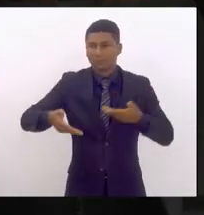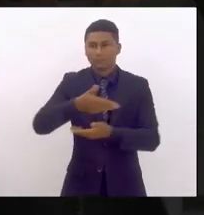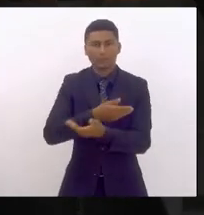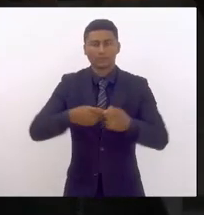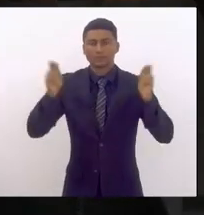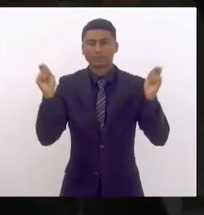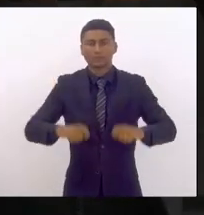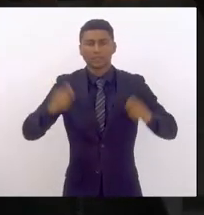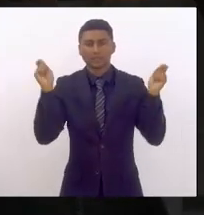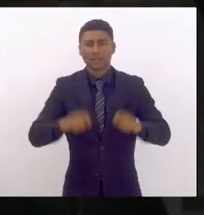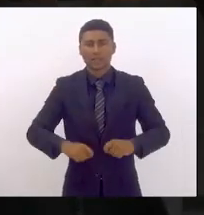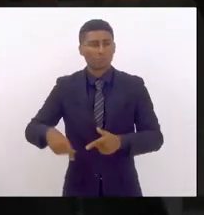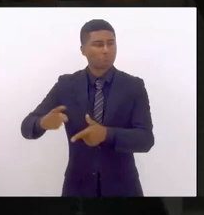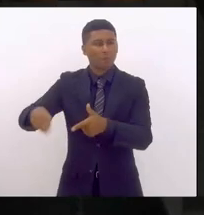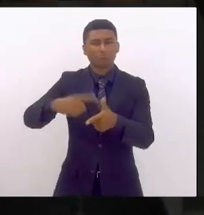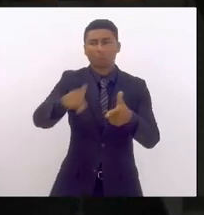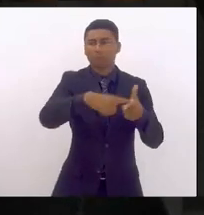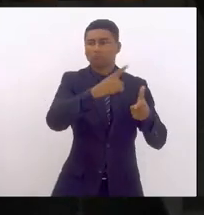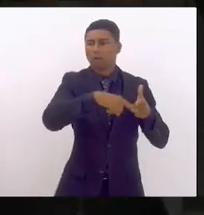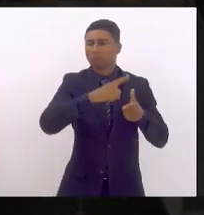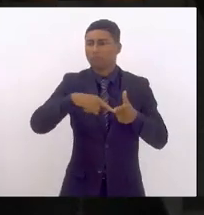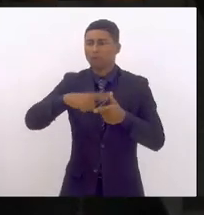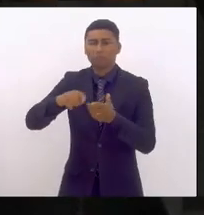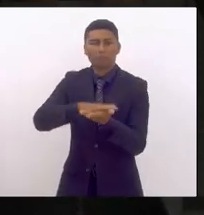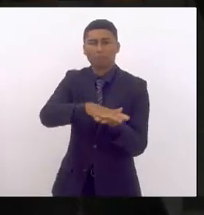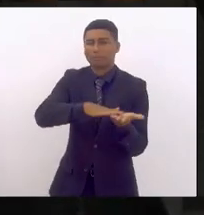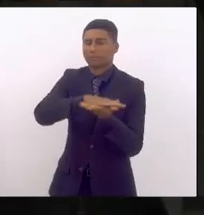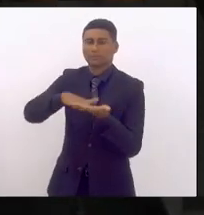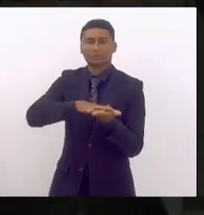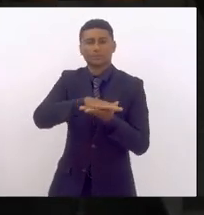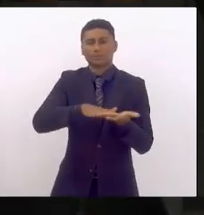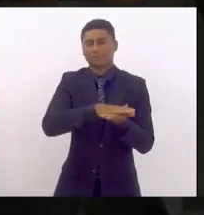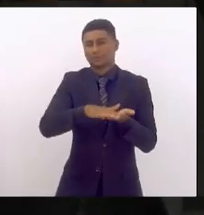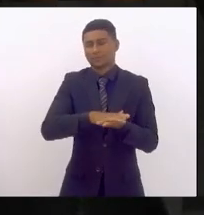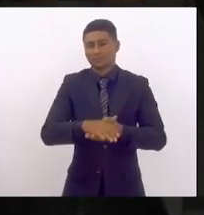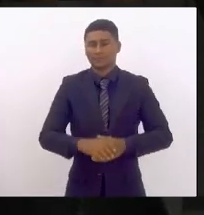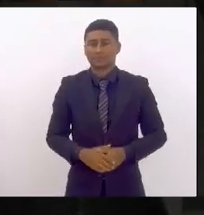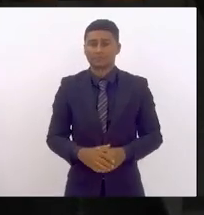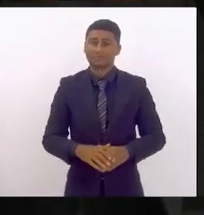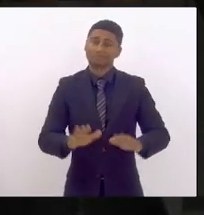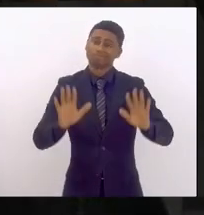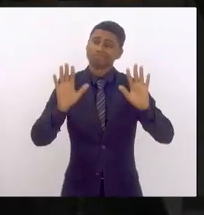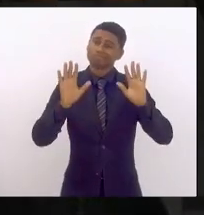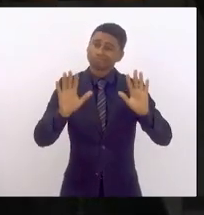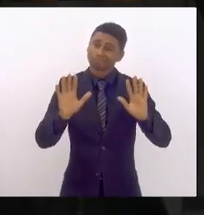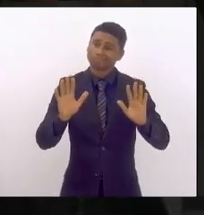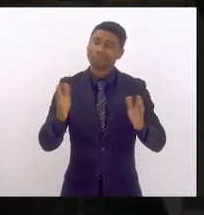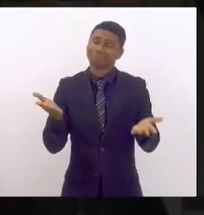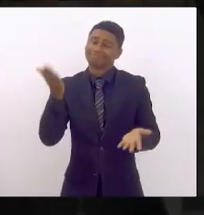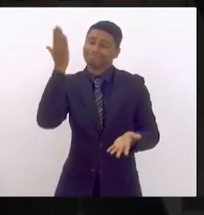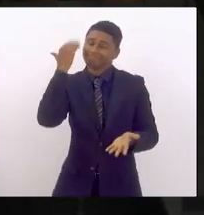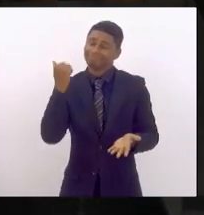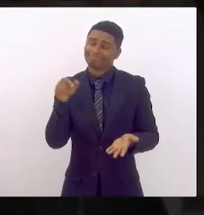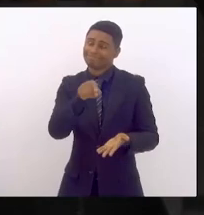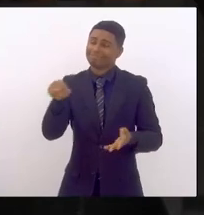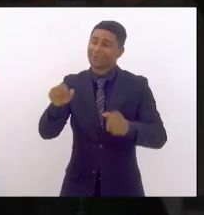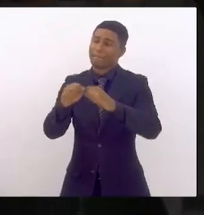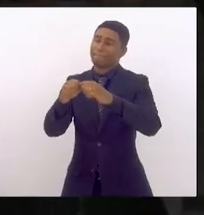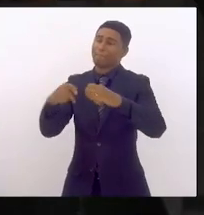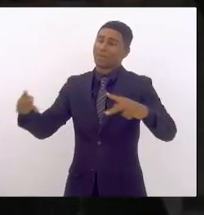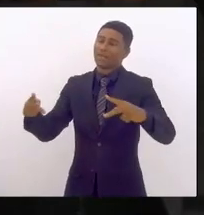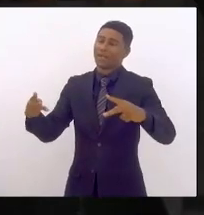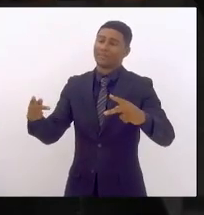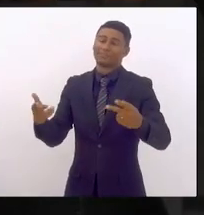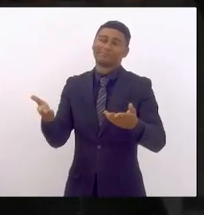problema técnico de ordem alguma mas como se trata de aposentado e pensionista